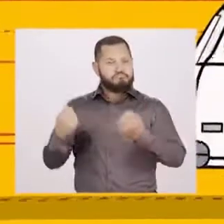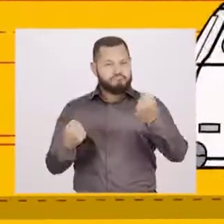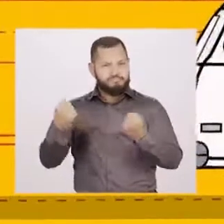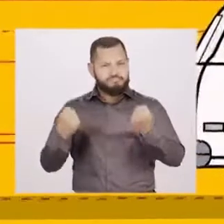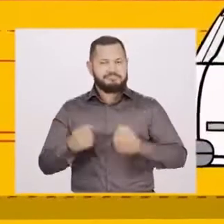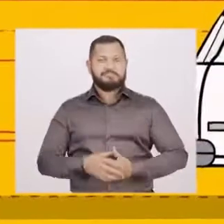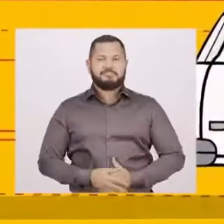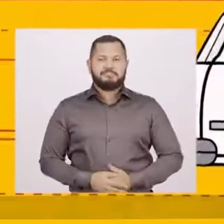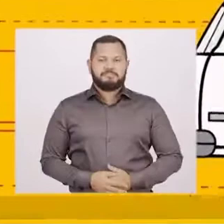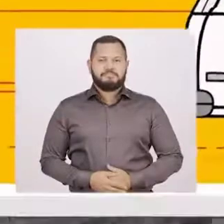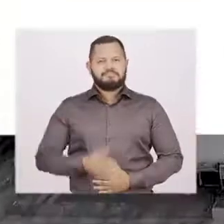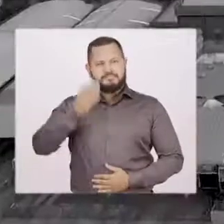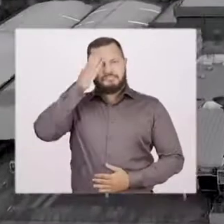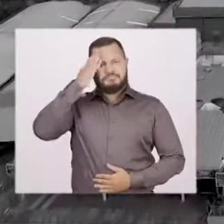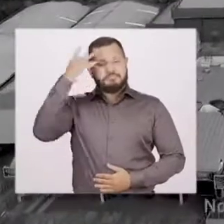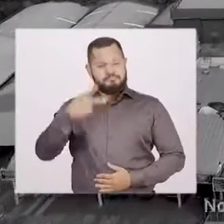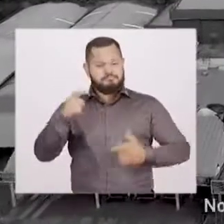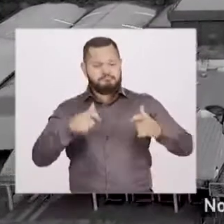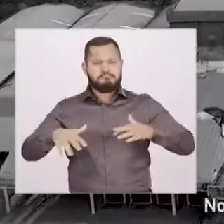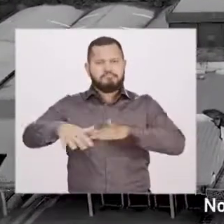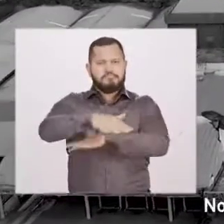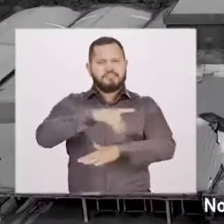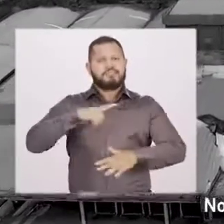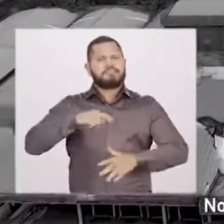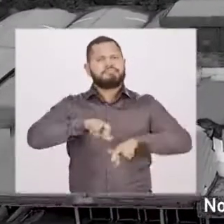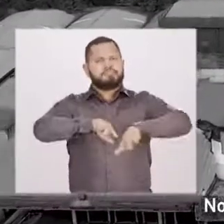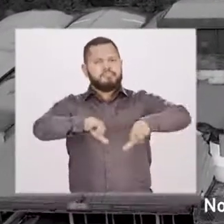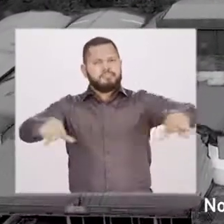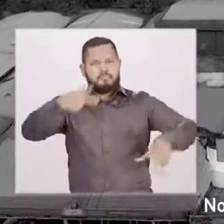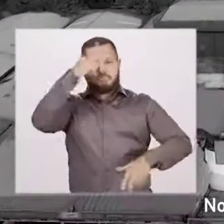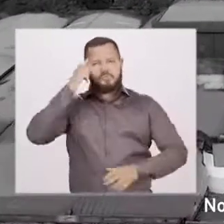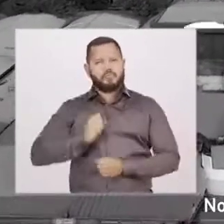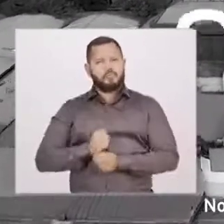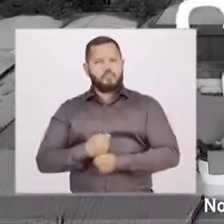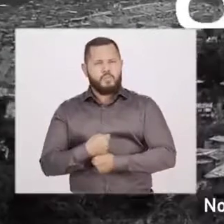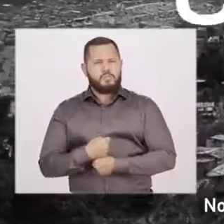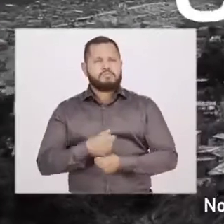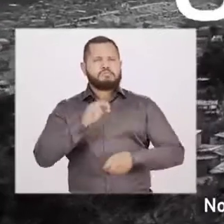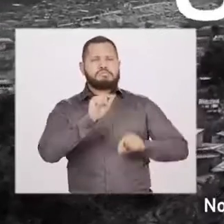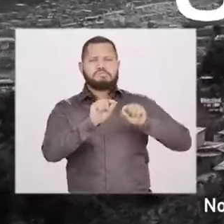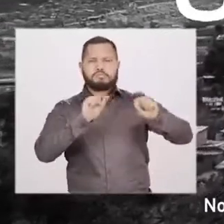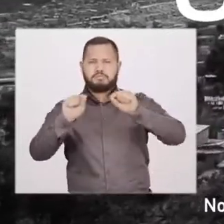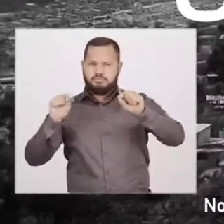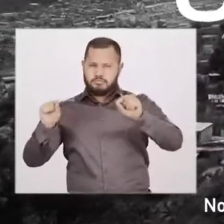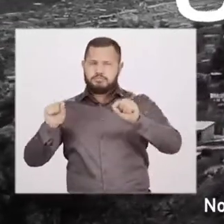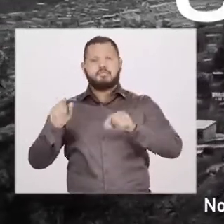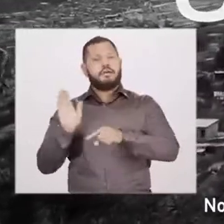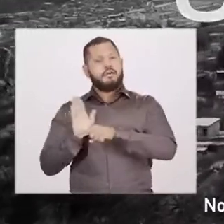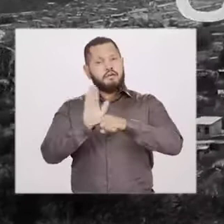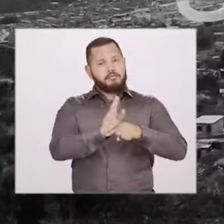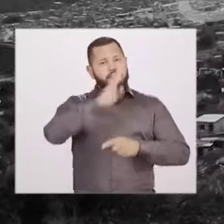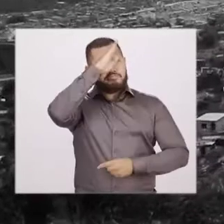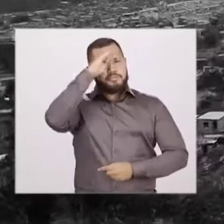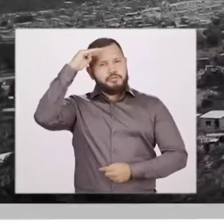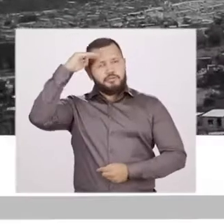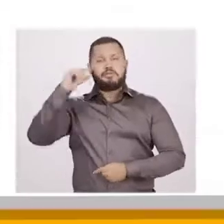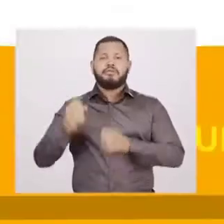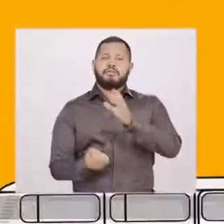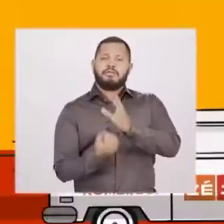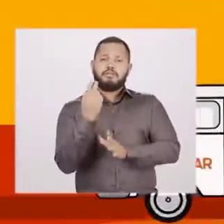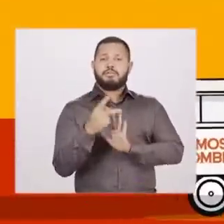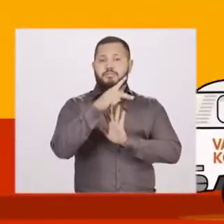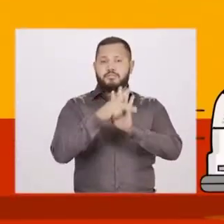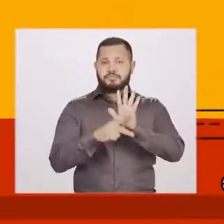é com o Homem da Clube! Nossa cidade tem milhares de pessoas passando fome. Ajude